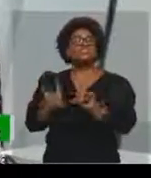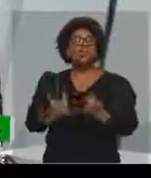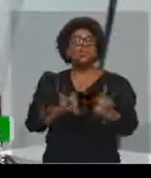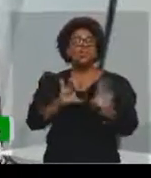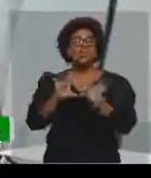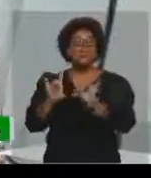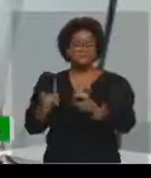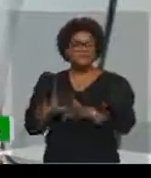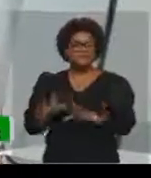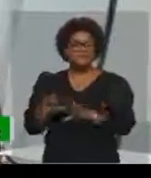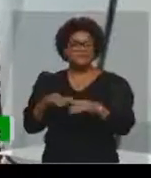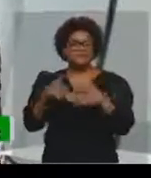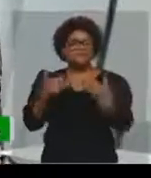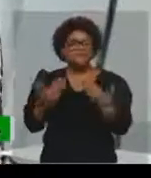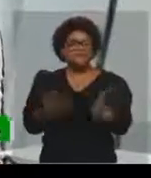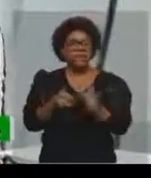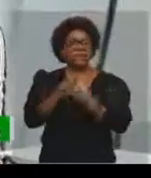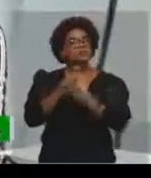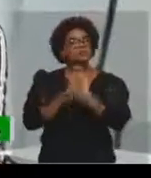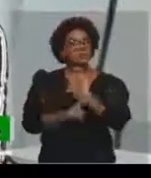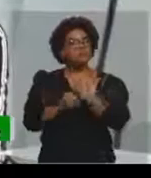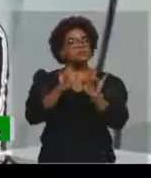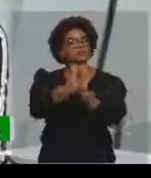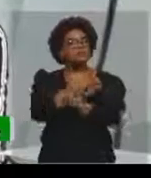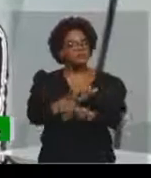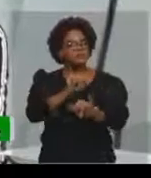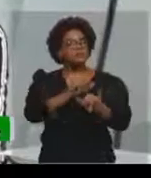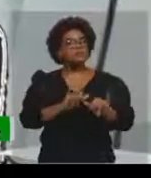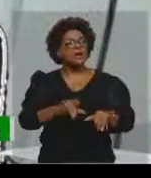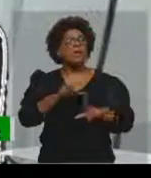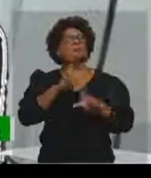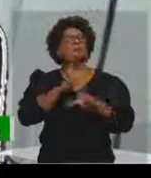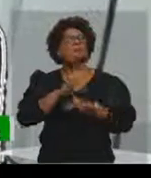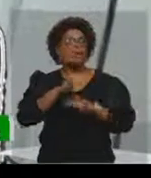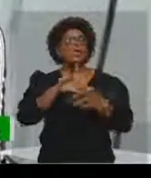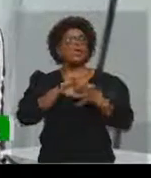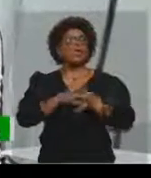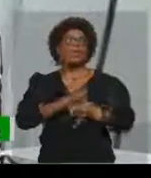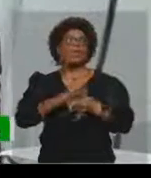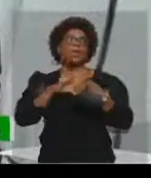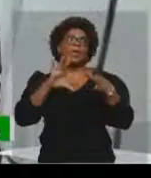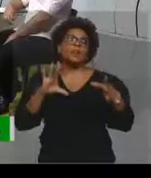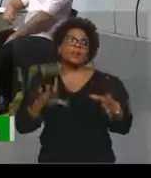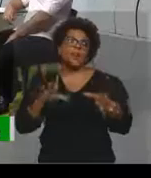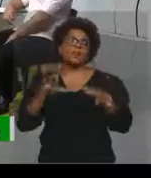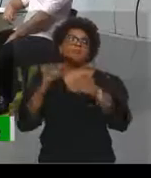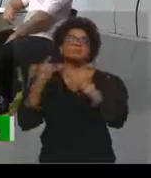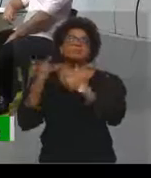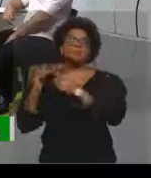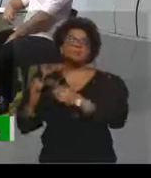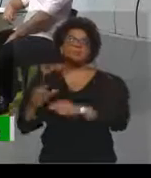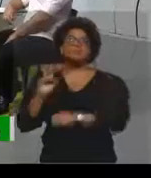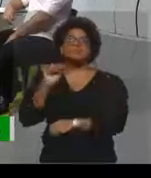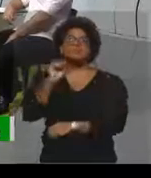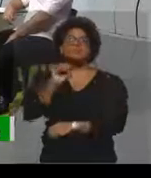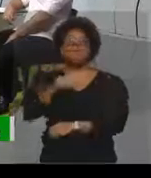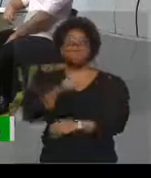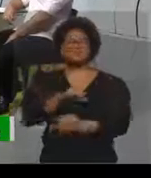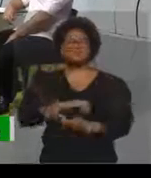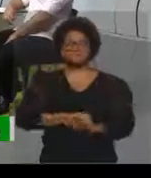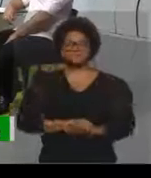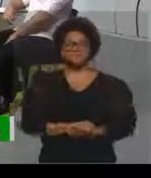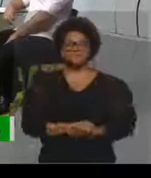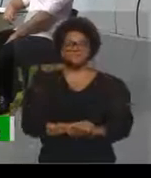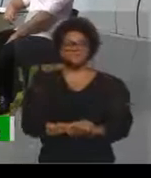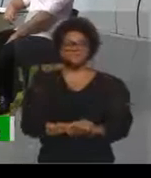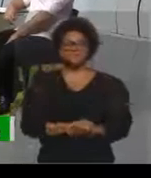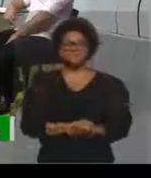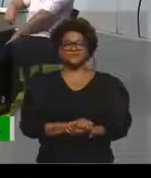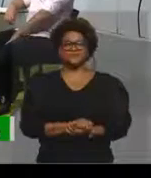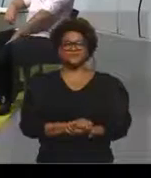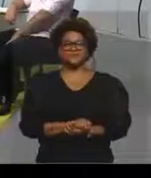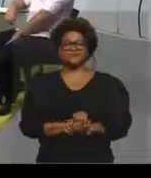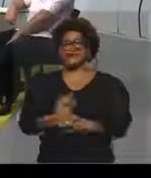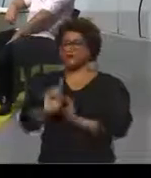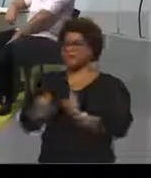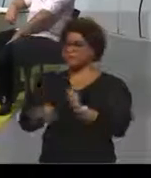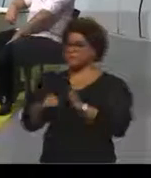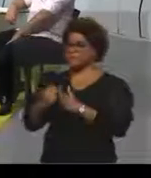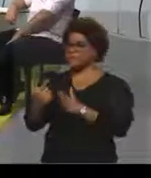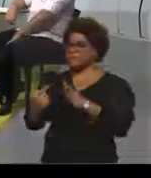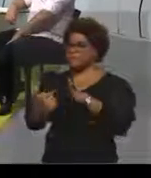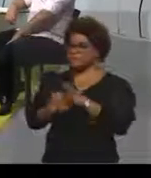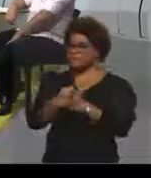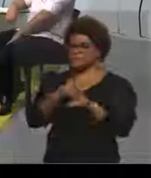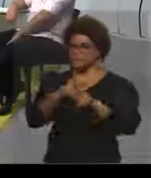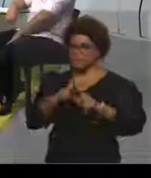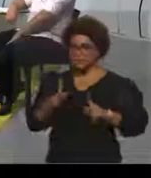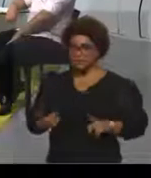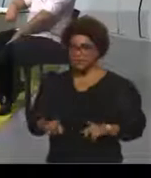texto publicitário tem essas liberdades linguísticas. Excelente, professora. Vamos para a próxima. Nossa próxima dúvida também é